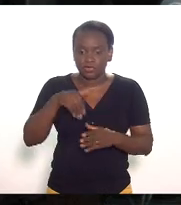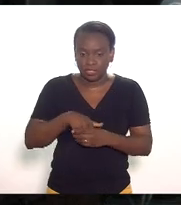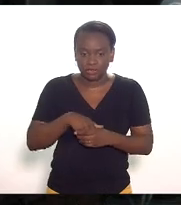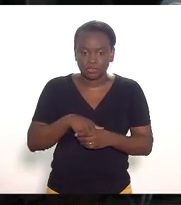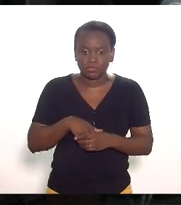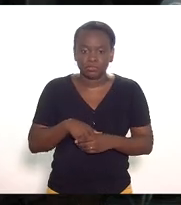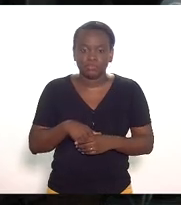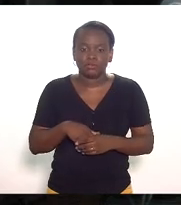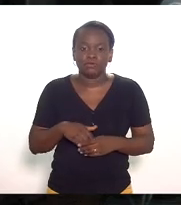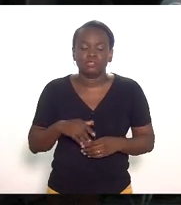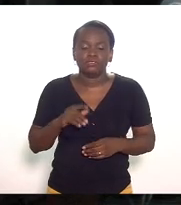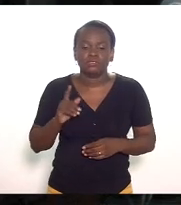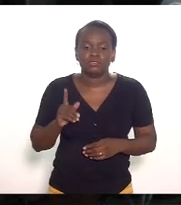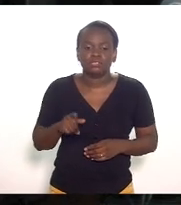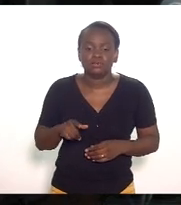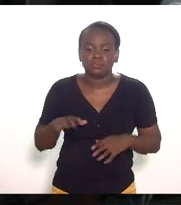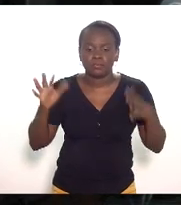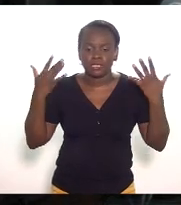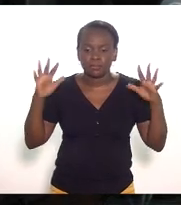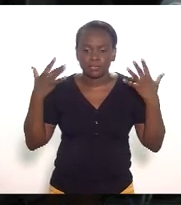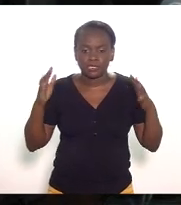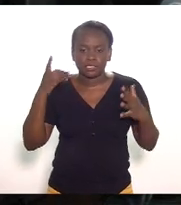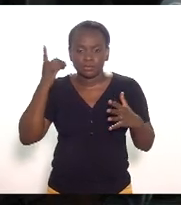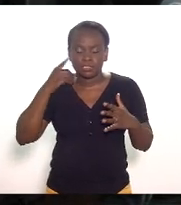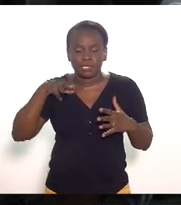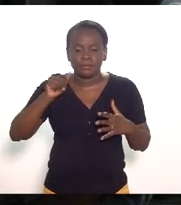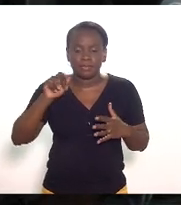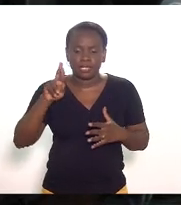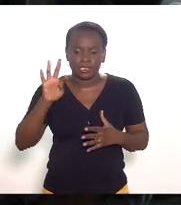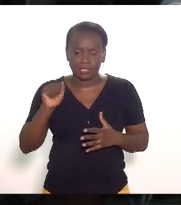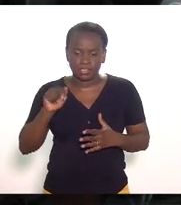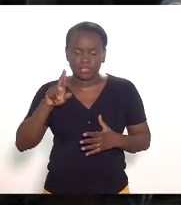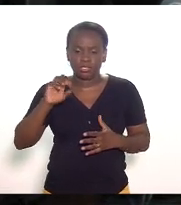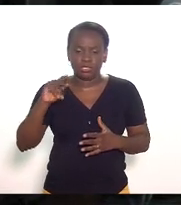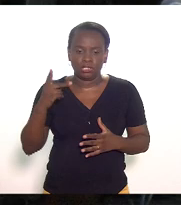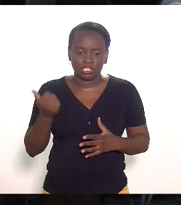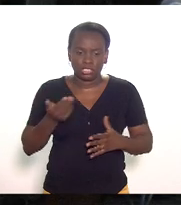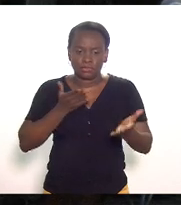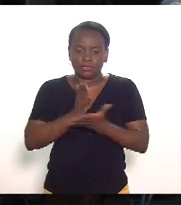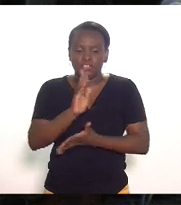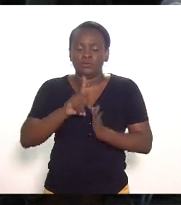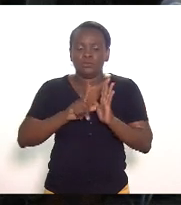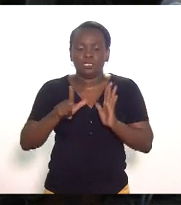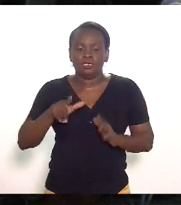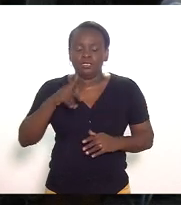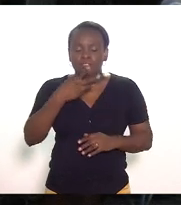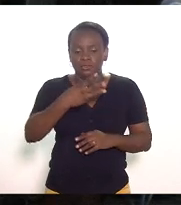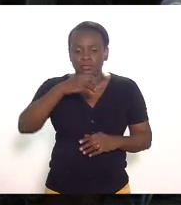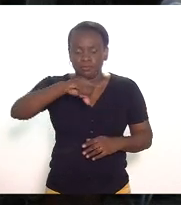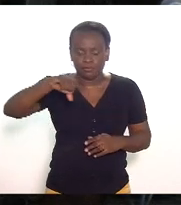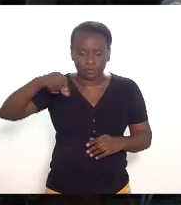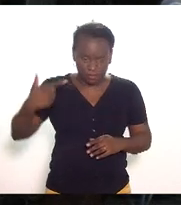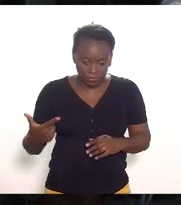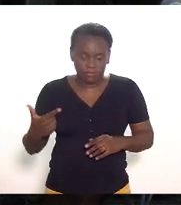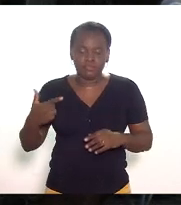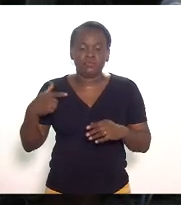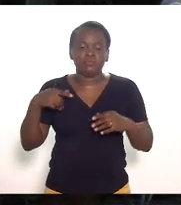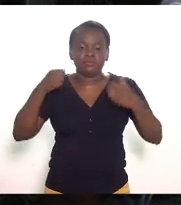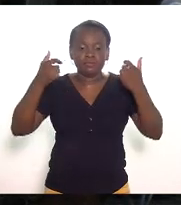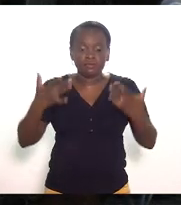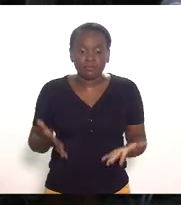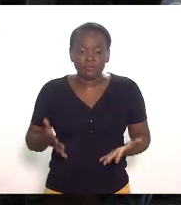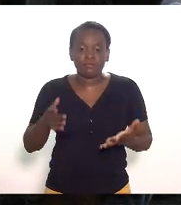voto, parabenizar aí a deputada Marta Rocha pela aprovação do projeto 3992, que dispõe